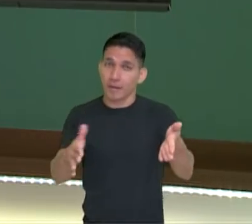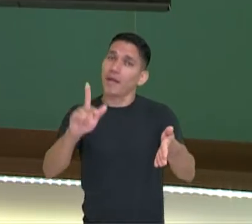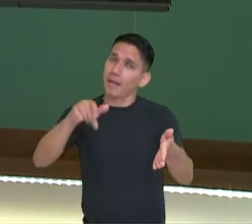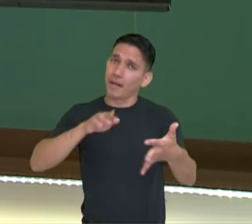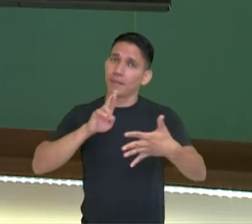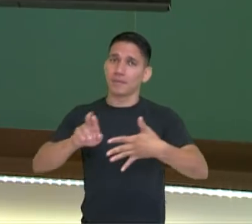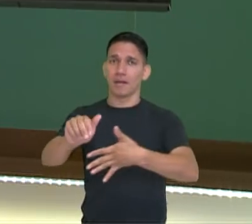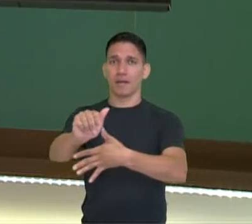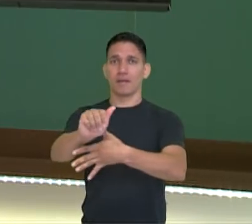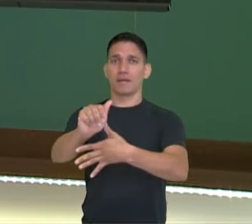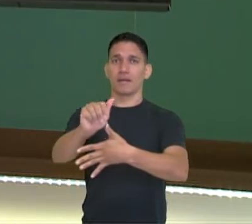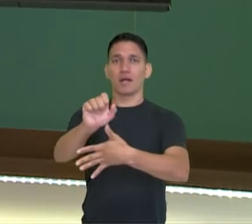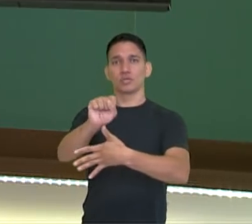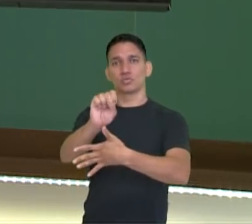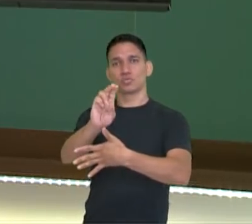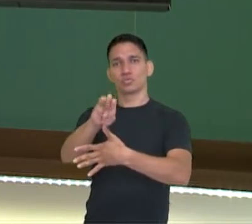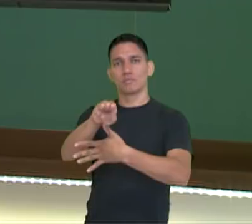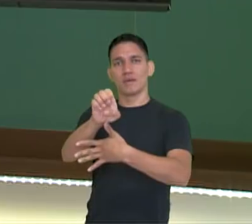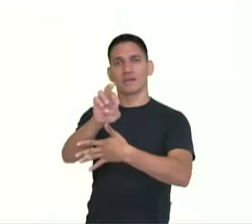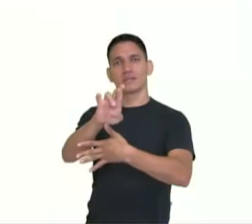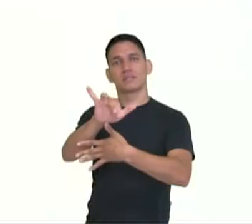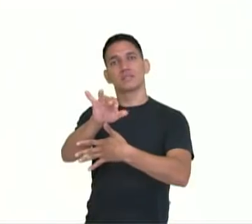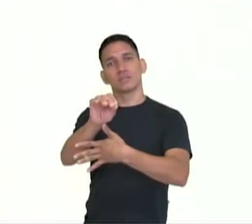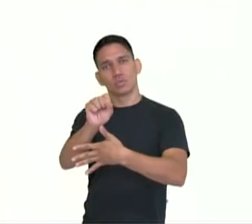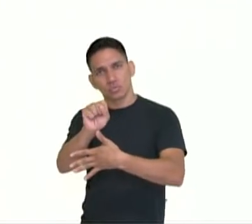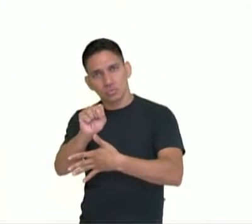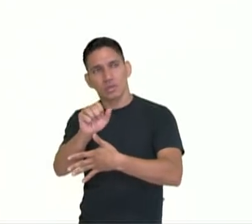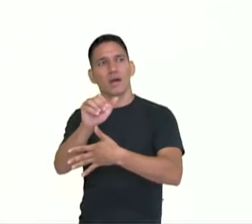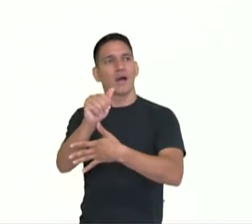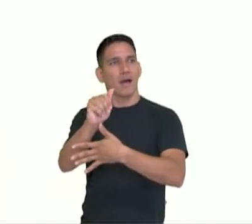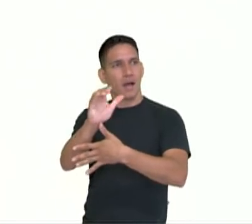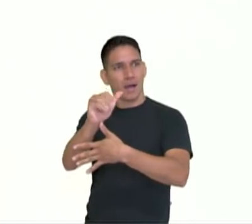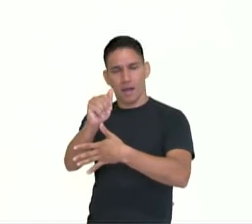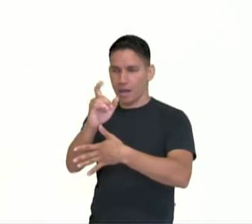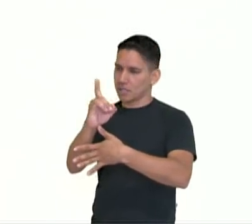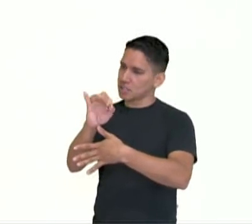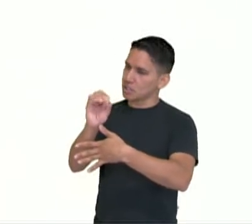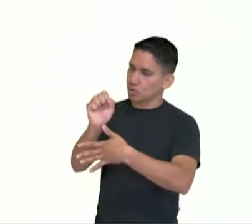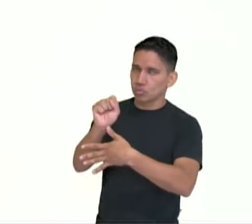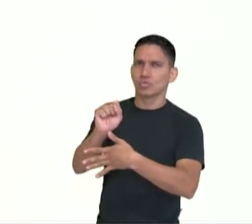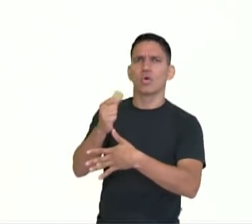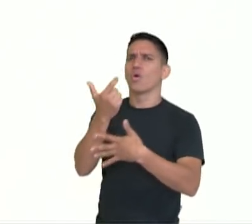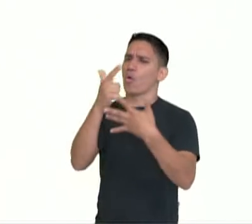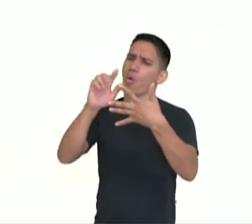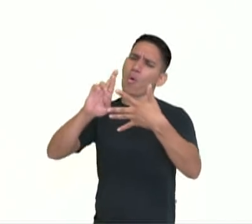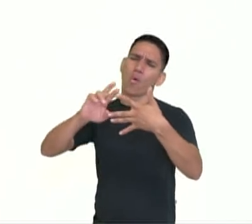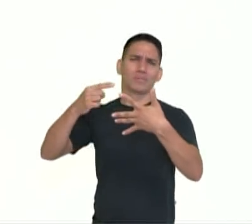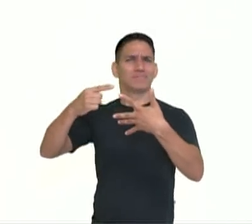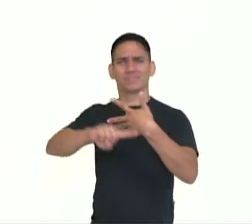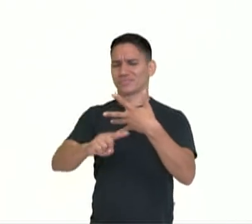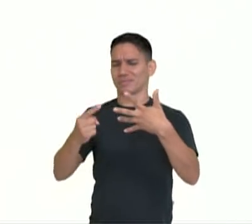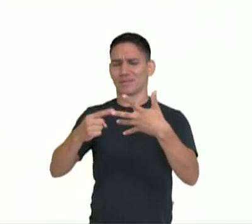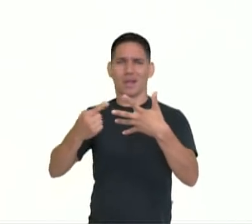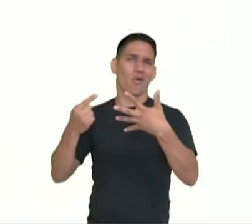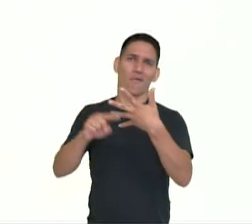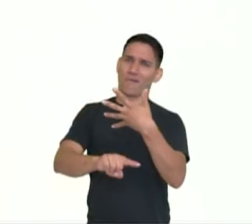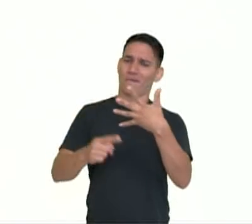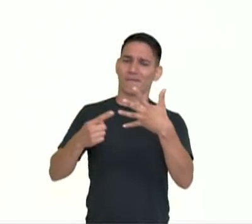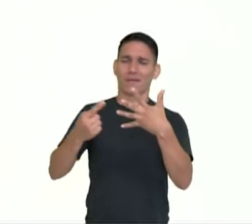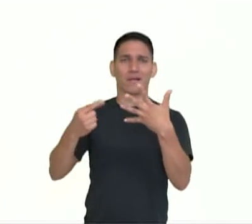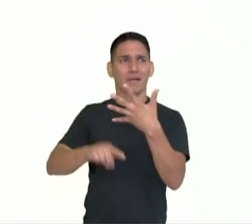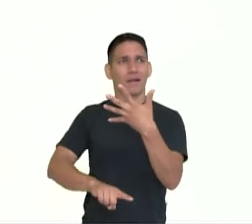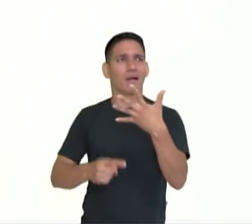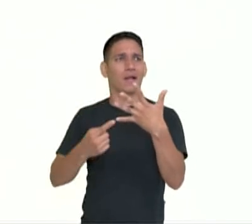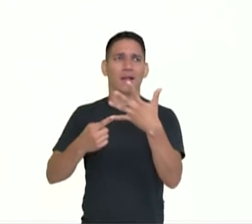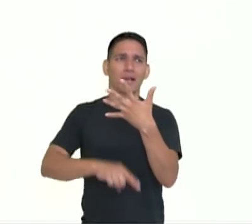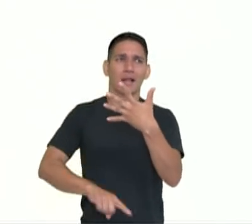A, sumérios e acádios. Gregos e romanos são outras civilizações em outros territórios. Egípcio é no norte da África, que eles viveram,